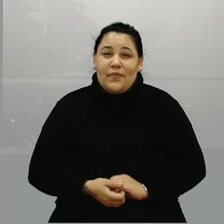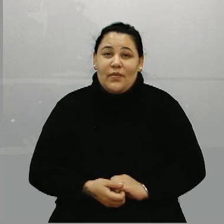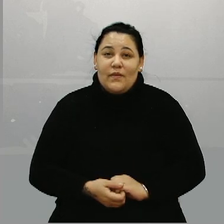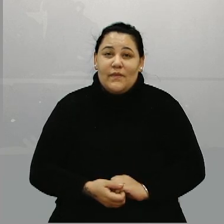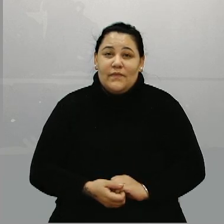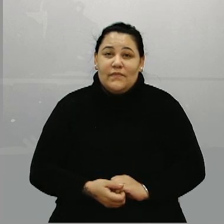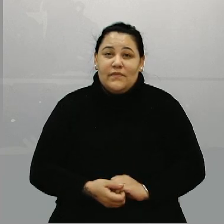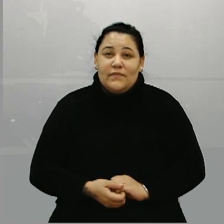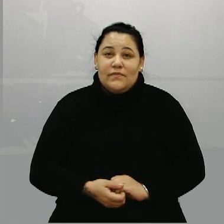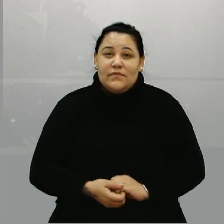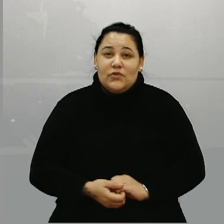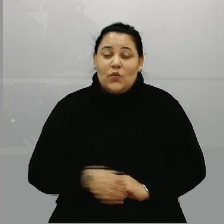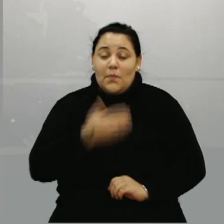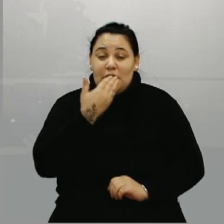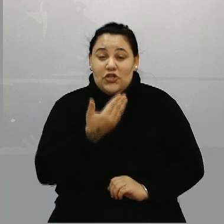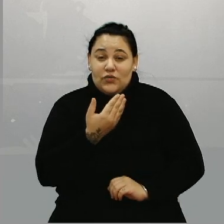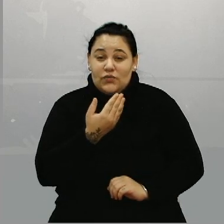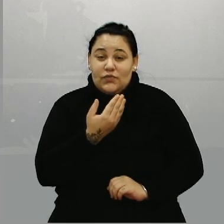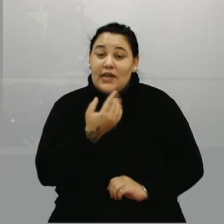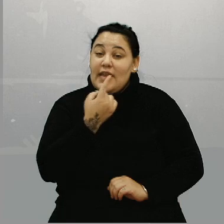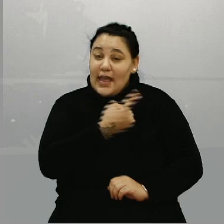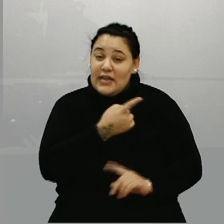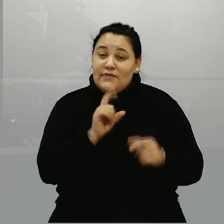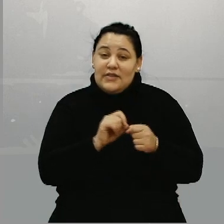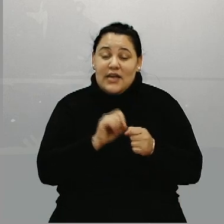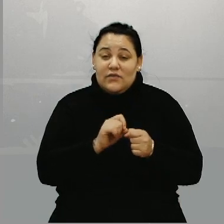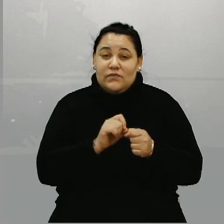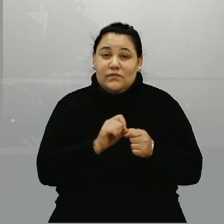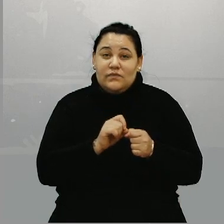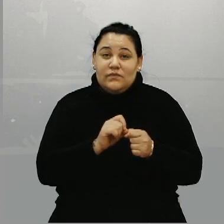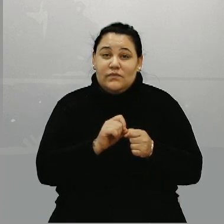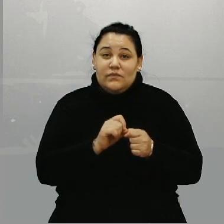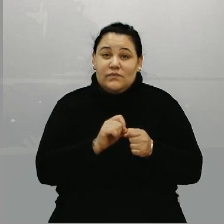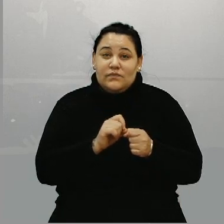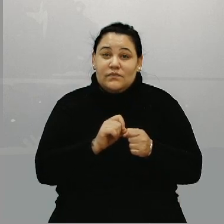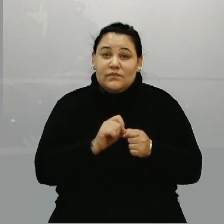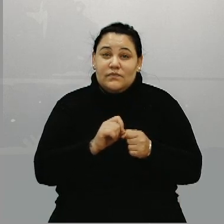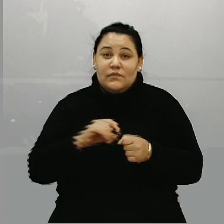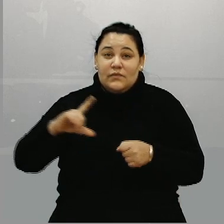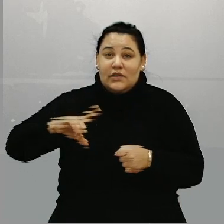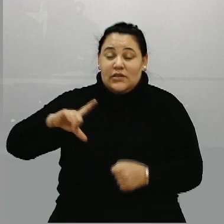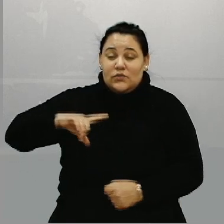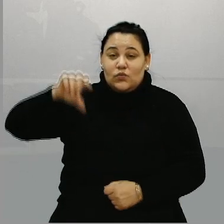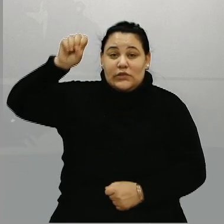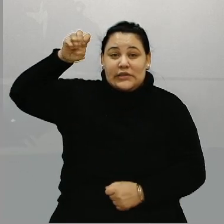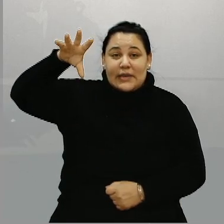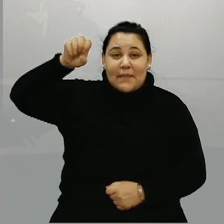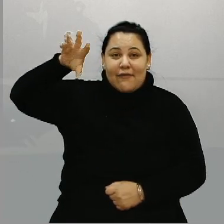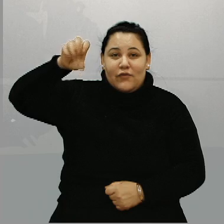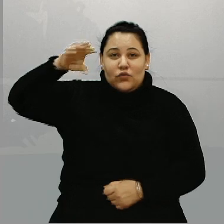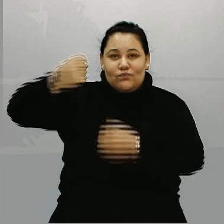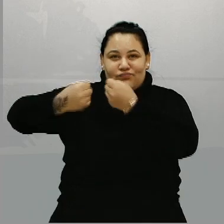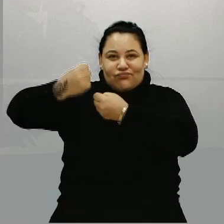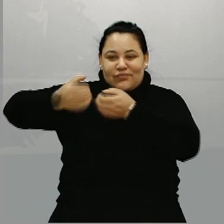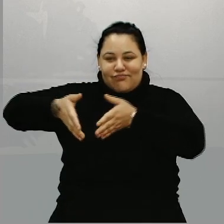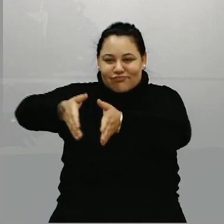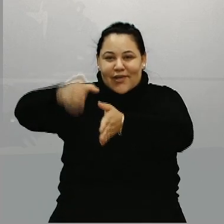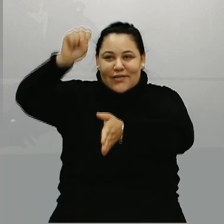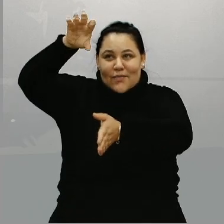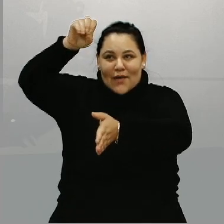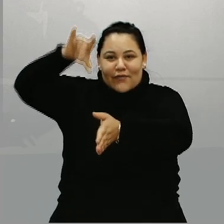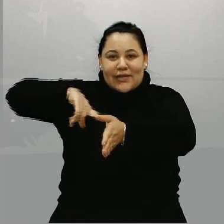vamos dizer assim, do pedido que eles fizeram para instalação de um semáforo bem na frente da escola, onde tem